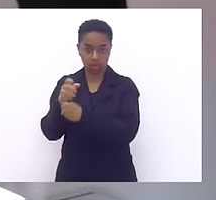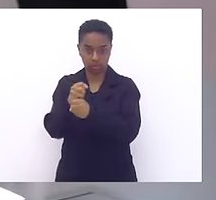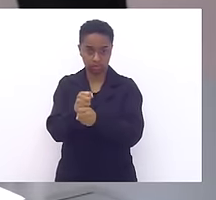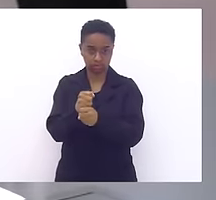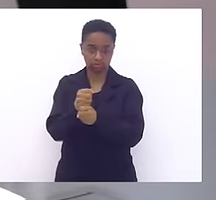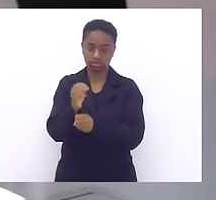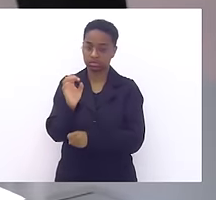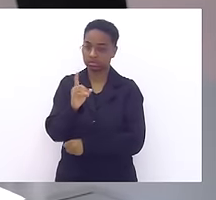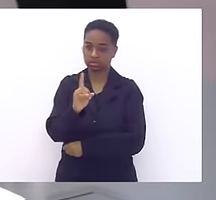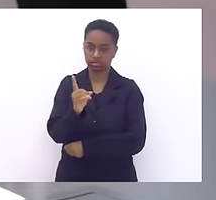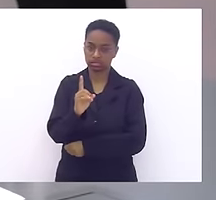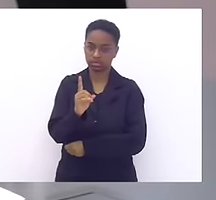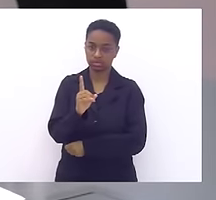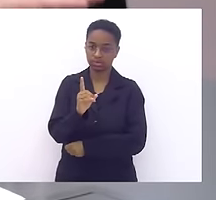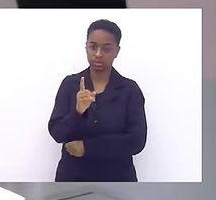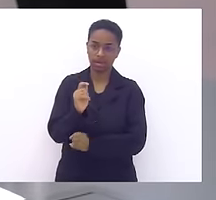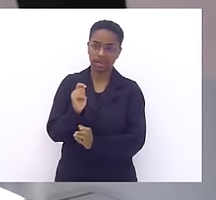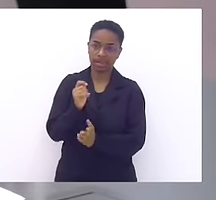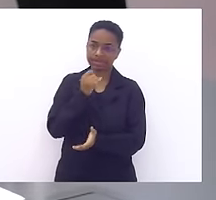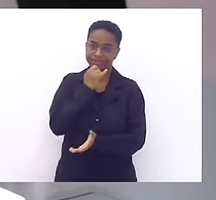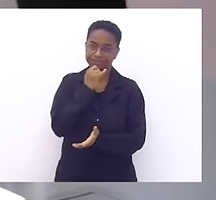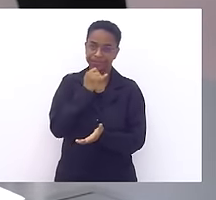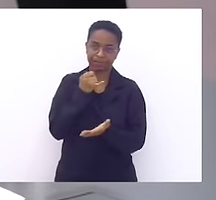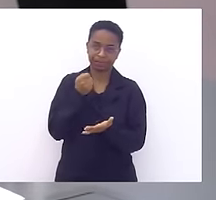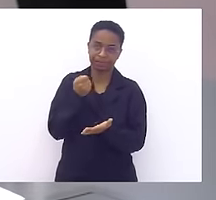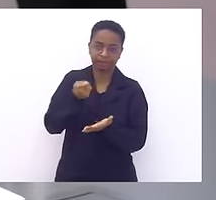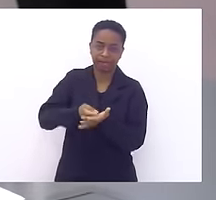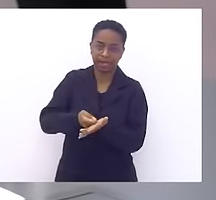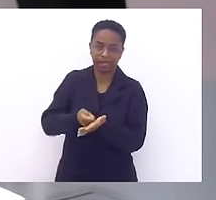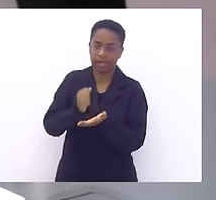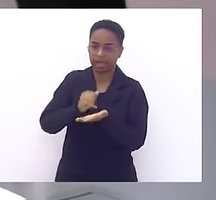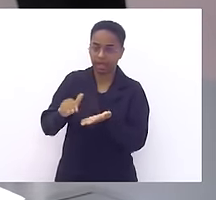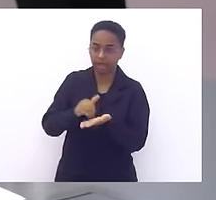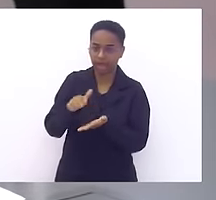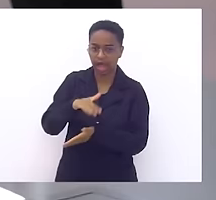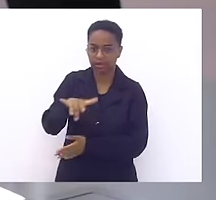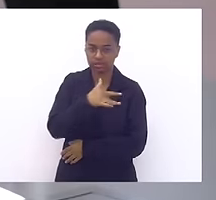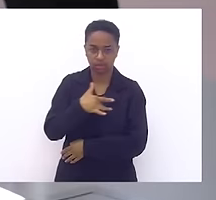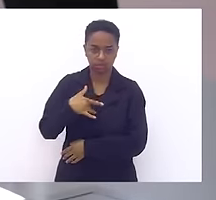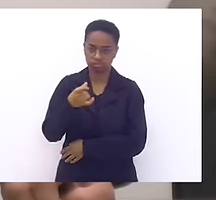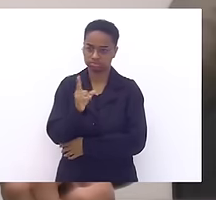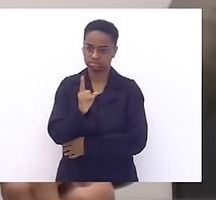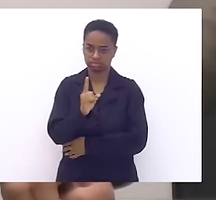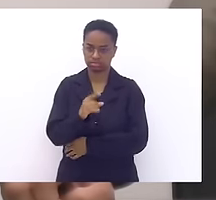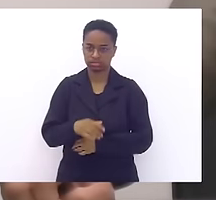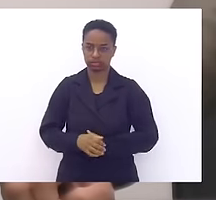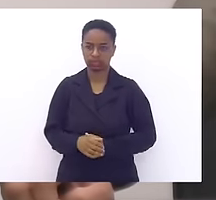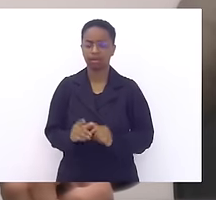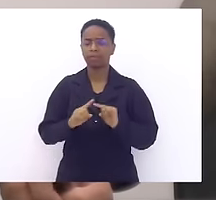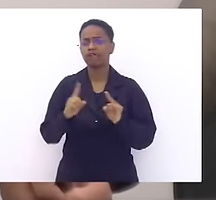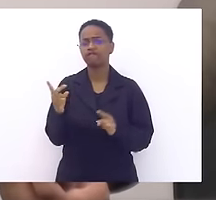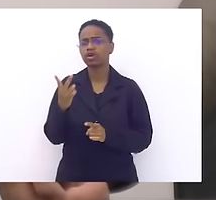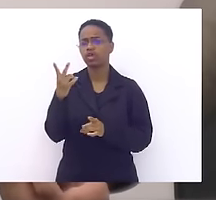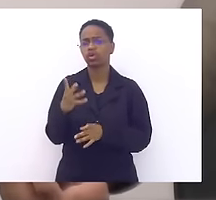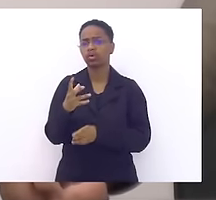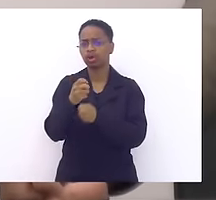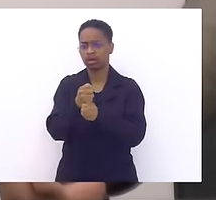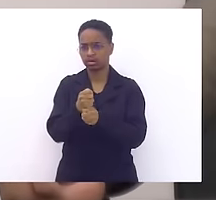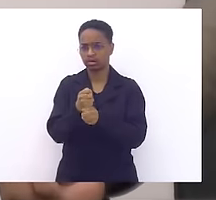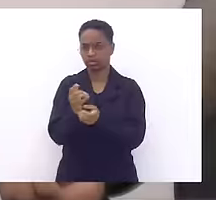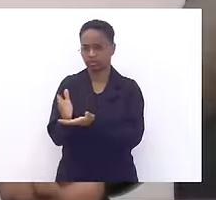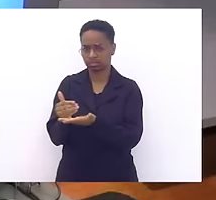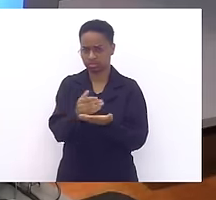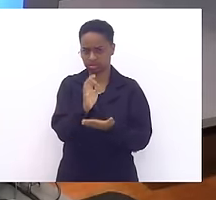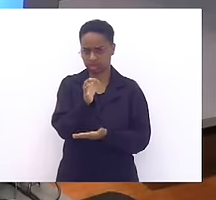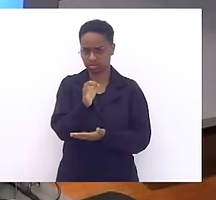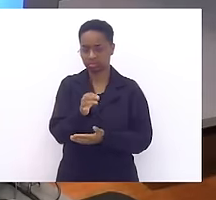esse recurso não vai pagar o gasto da saúde não vai não seu valor total que foi arrecadado